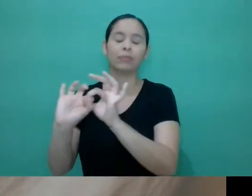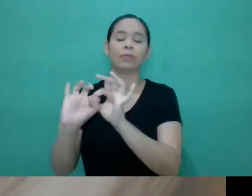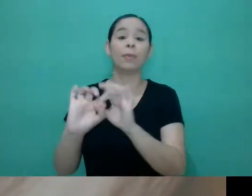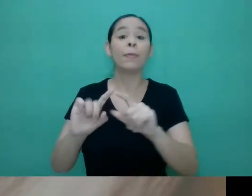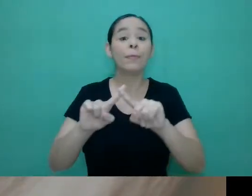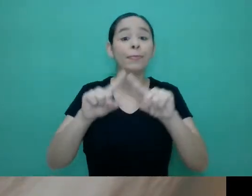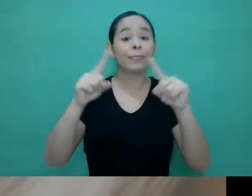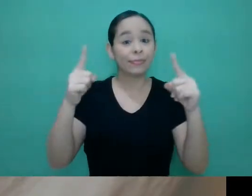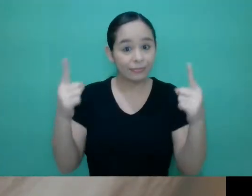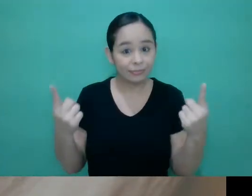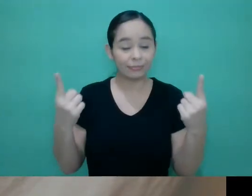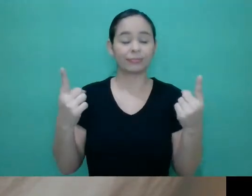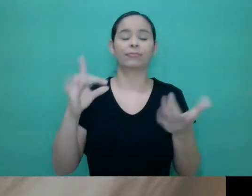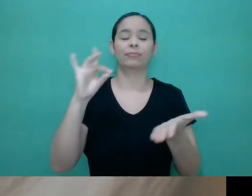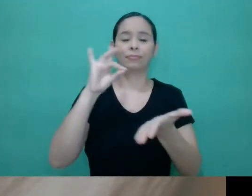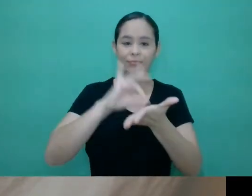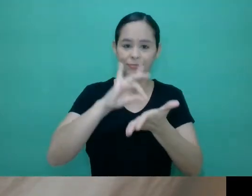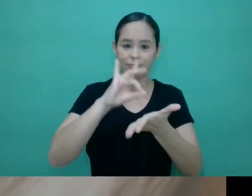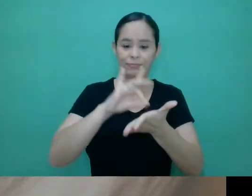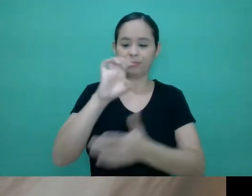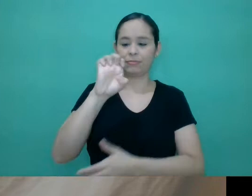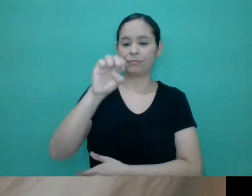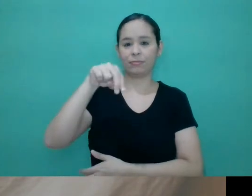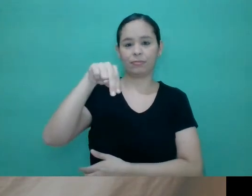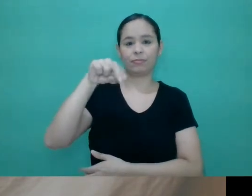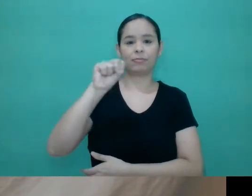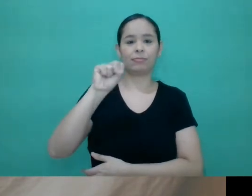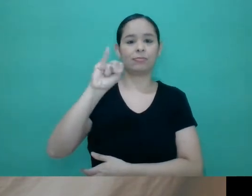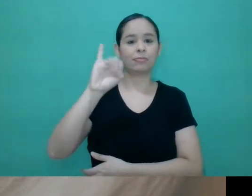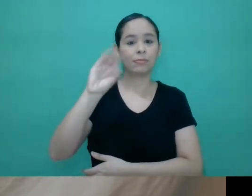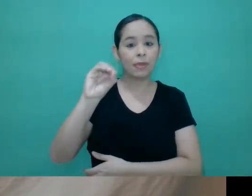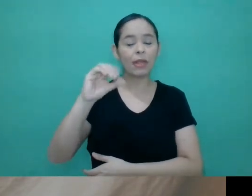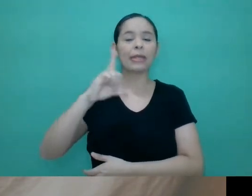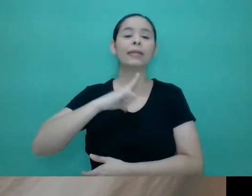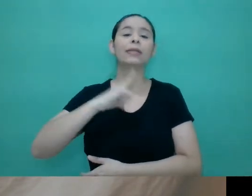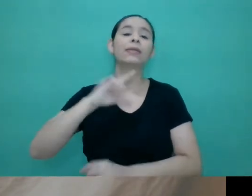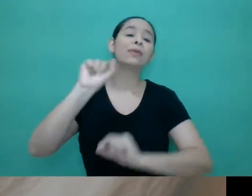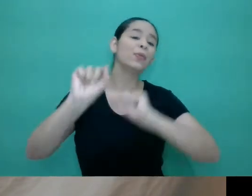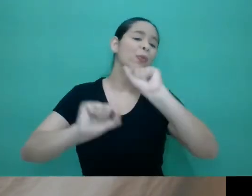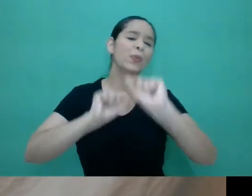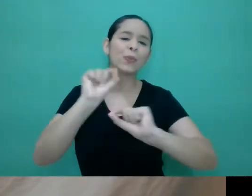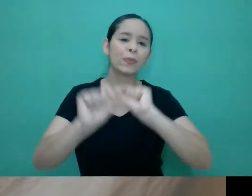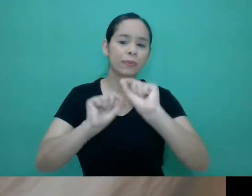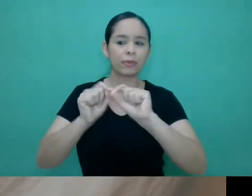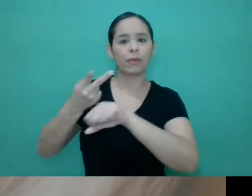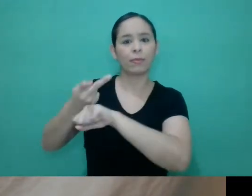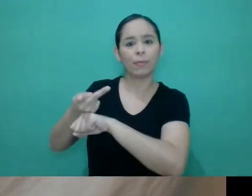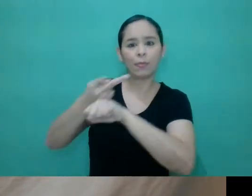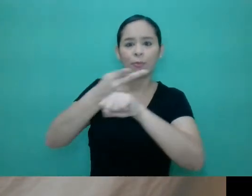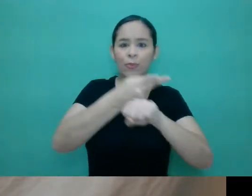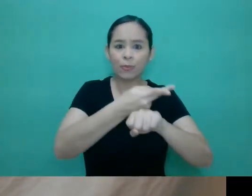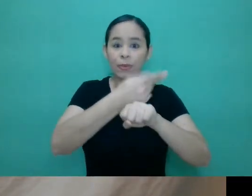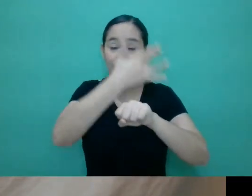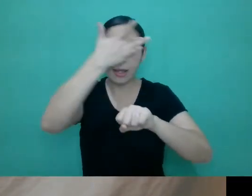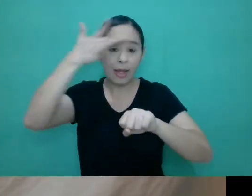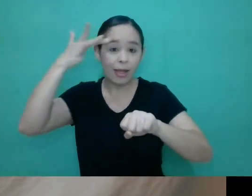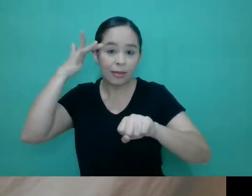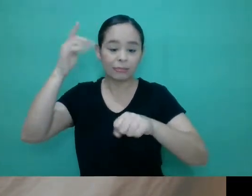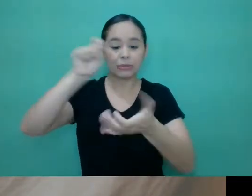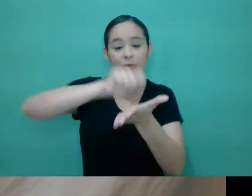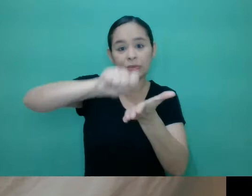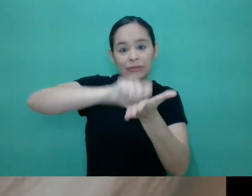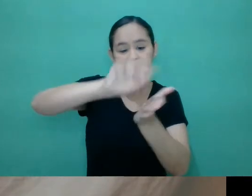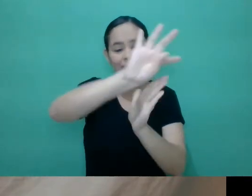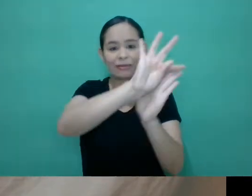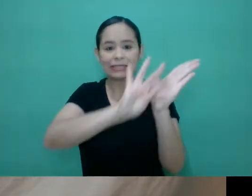é fato que o ensaio ele comporta uma estabilidade que é procurada por quem escreve esse tipo de texto